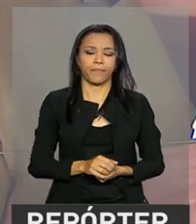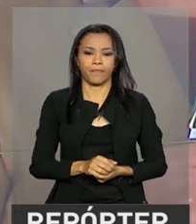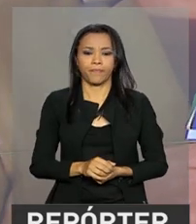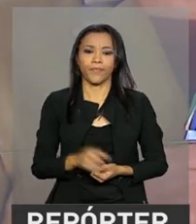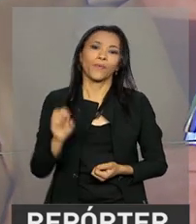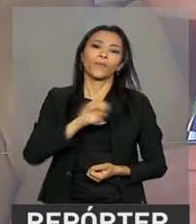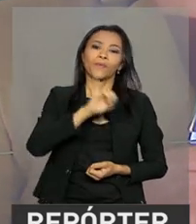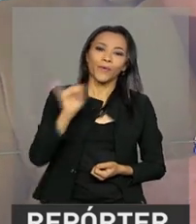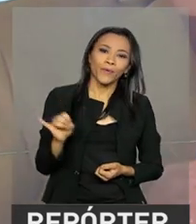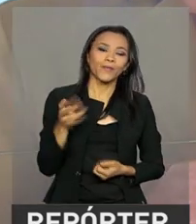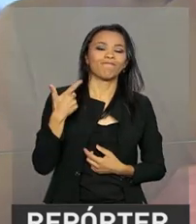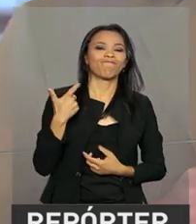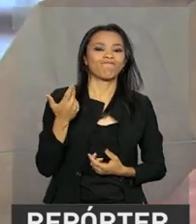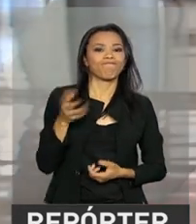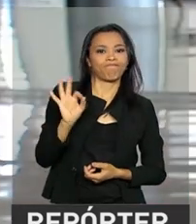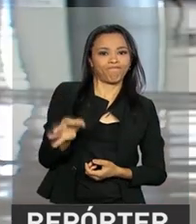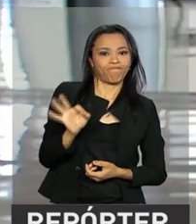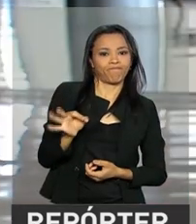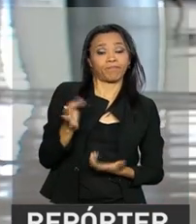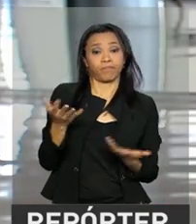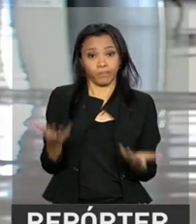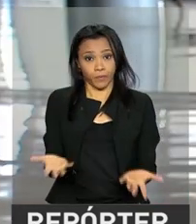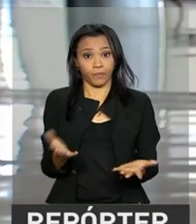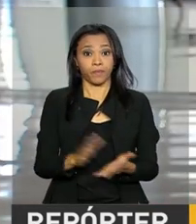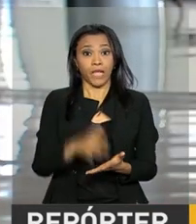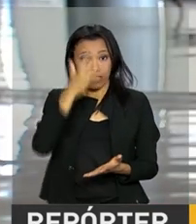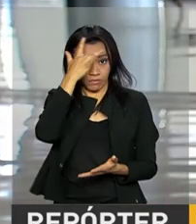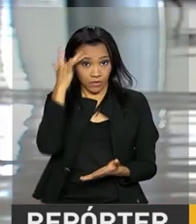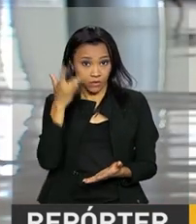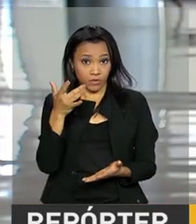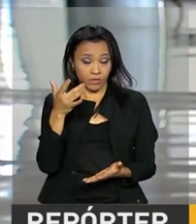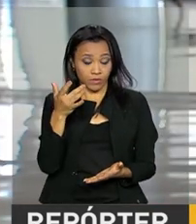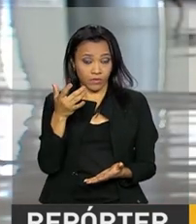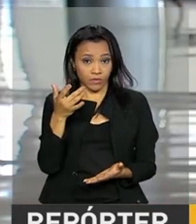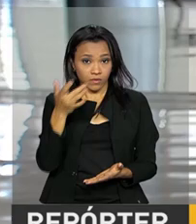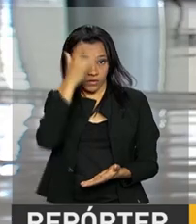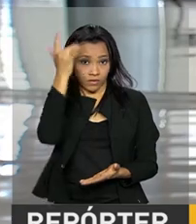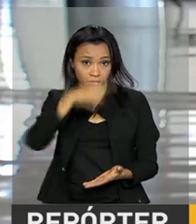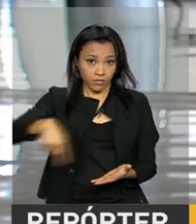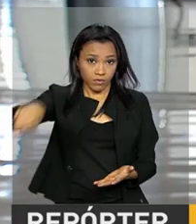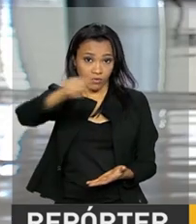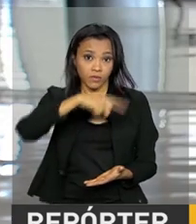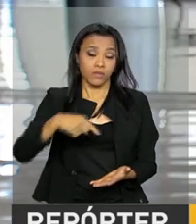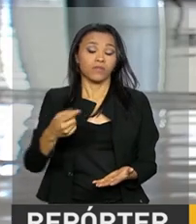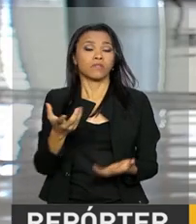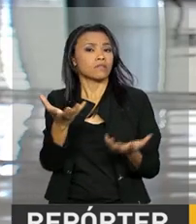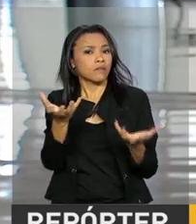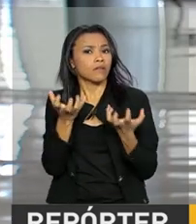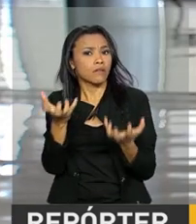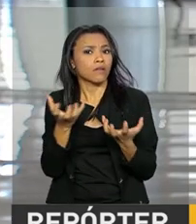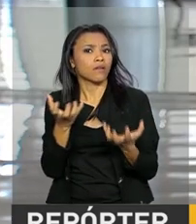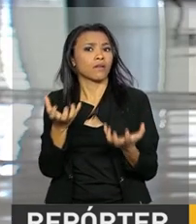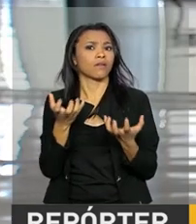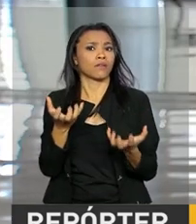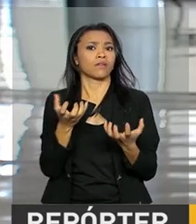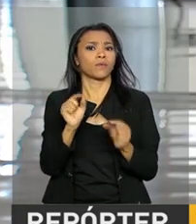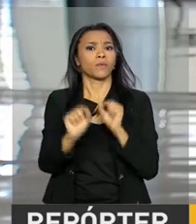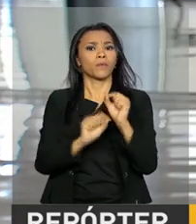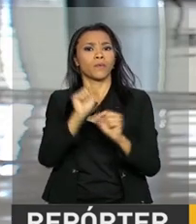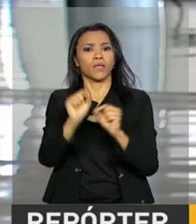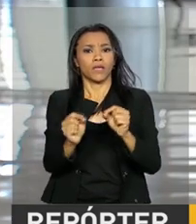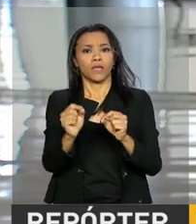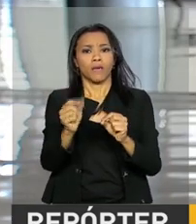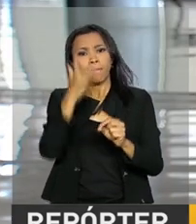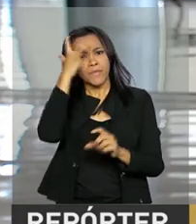Oi Leandro exatamente bom os contribuintes os contribuintes que desejarem eh incluir